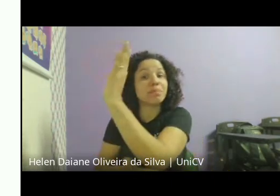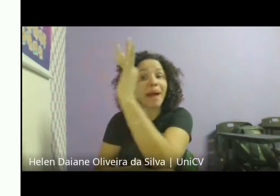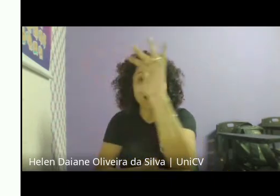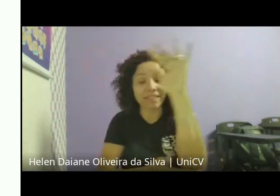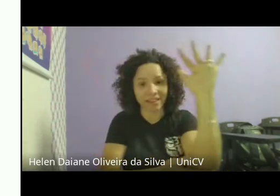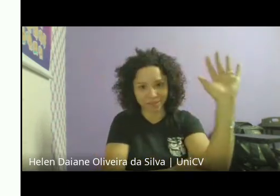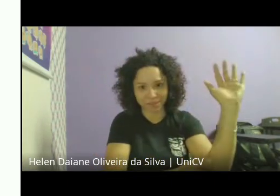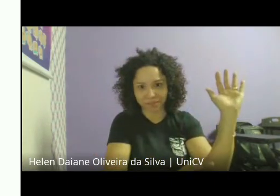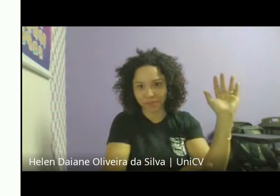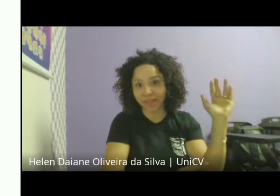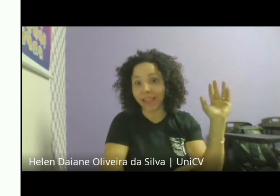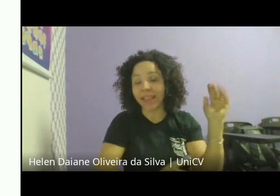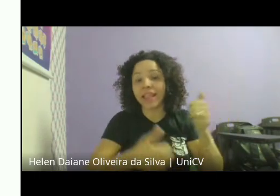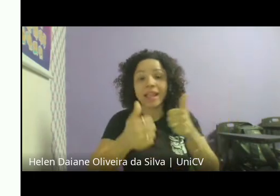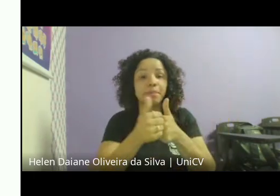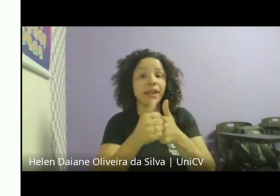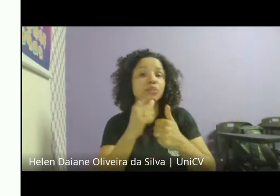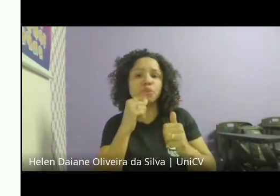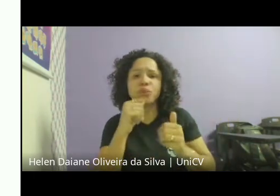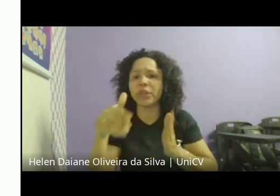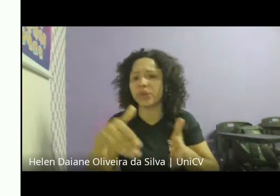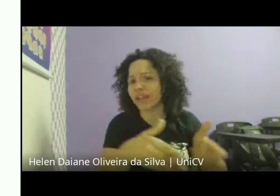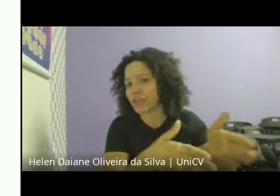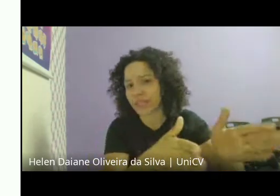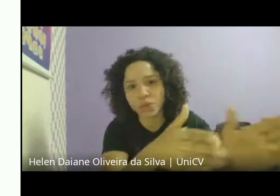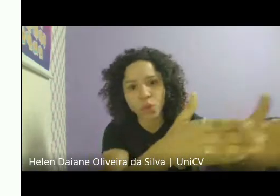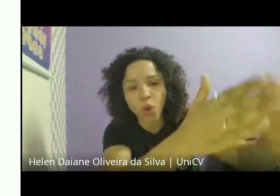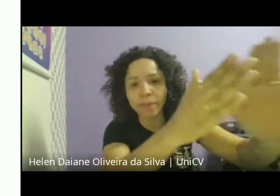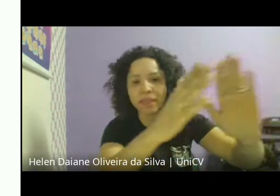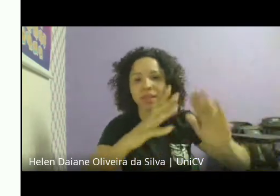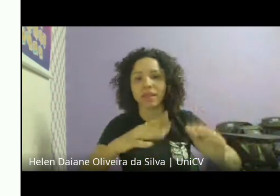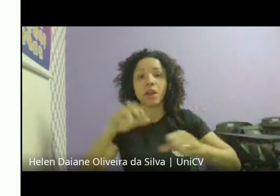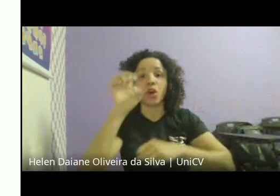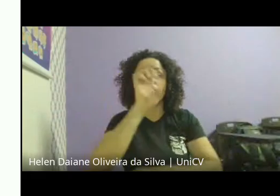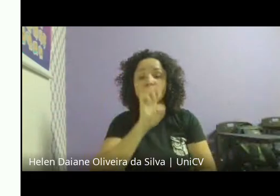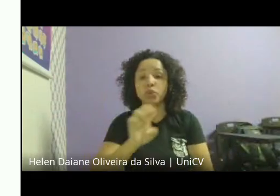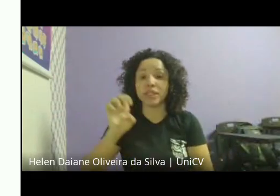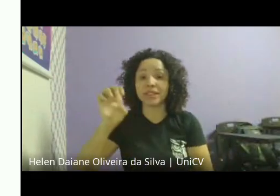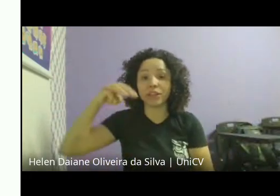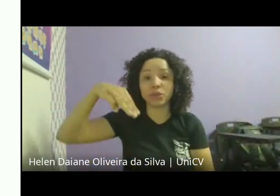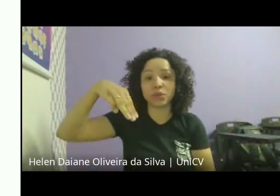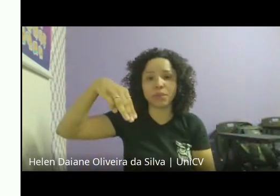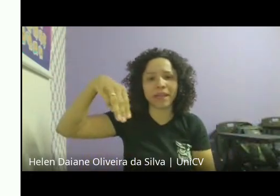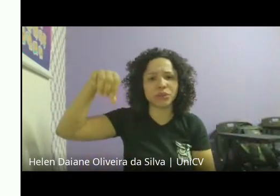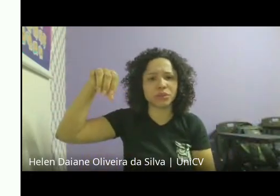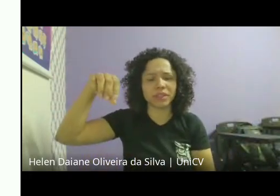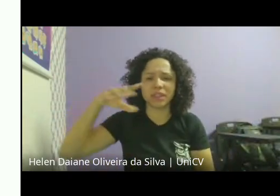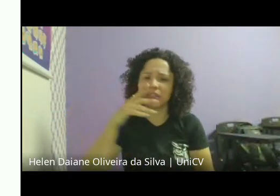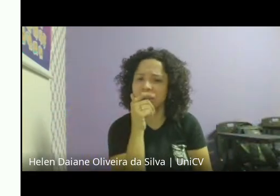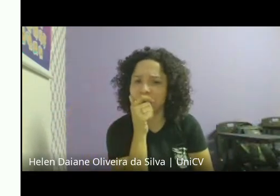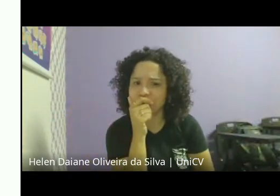região de mata, né? Perto de um rio lá, que eu esqueci o nome. Ó, no estado do